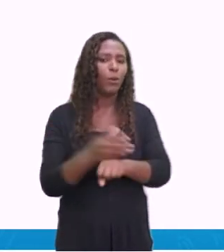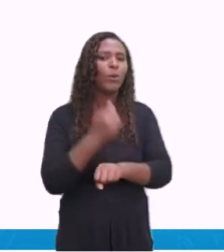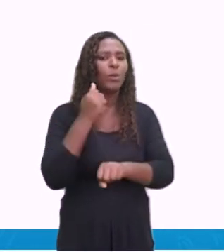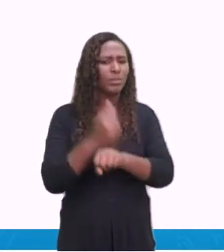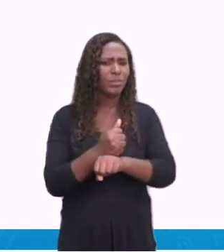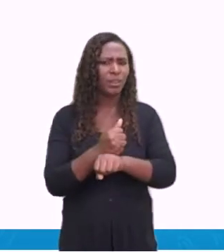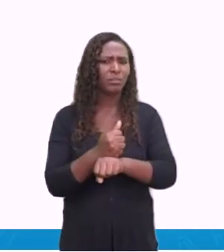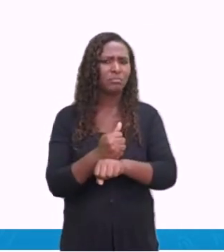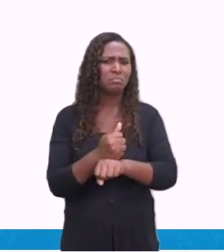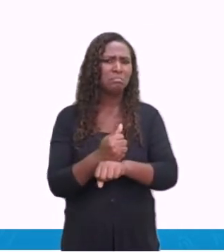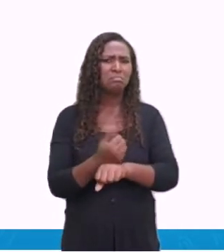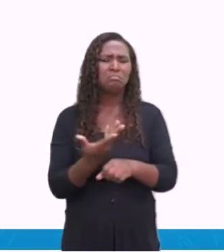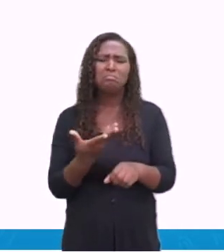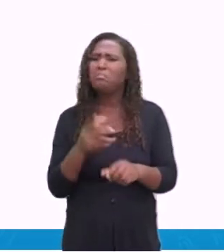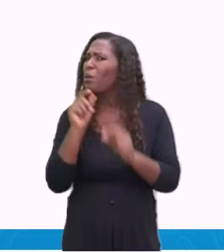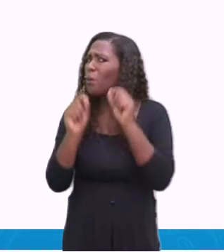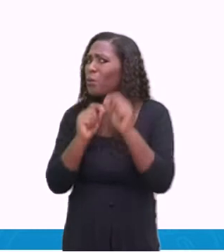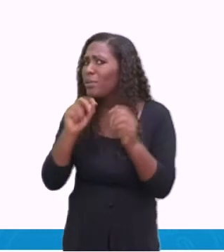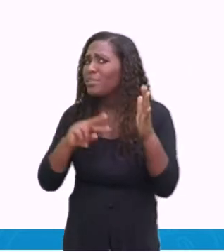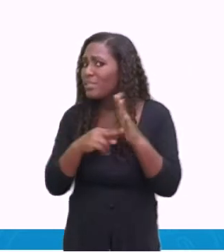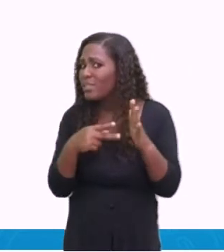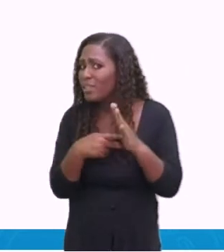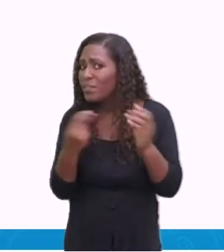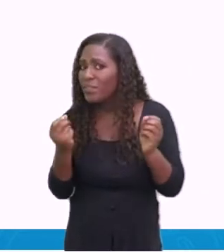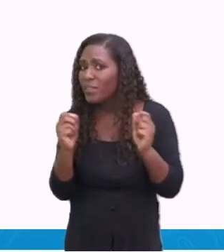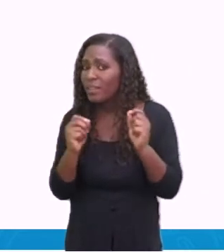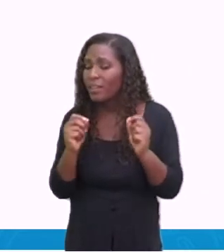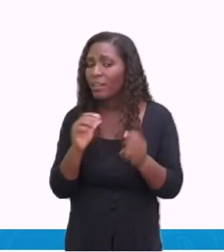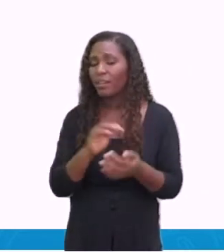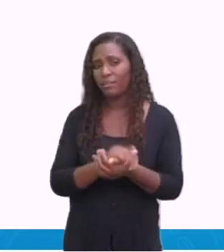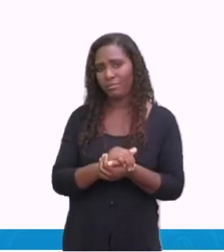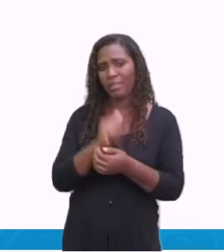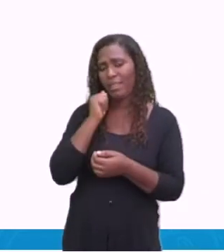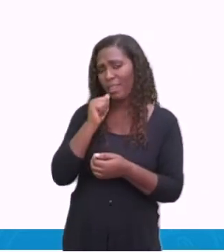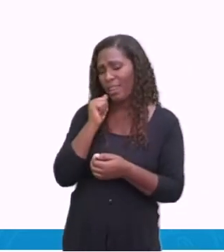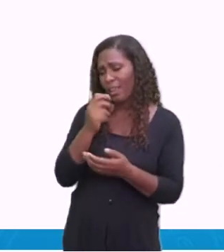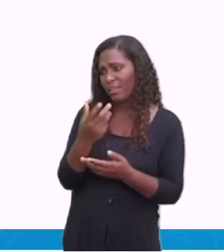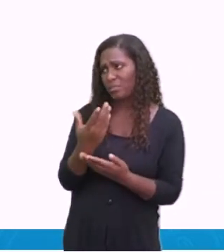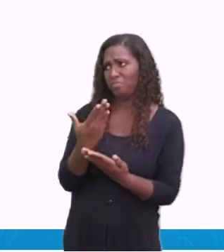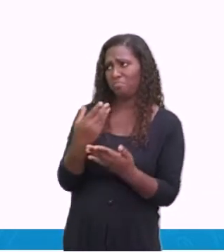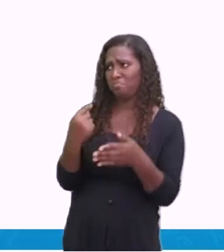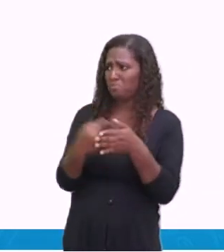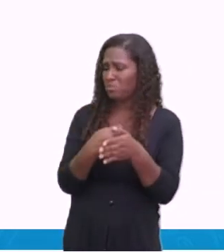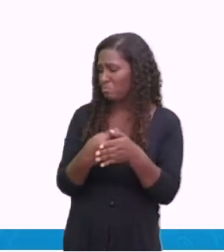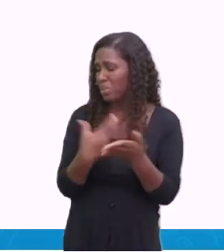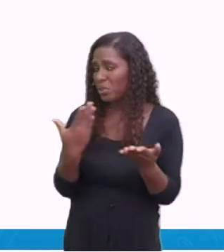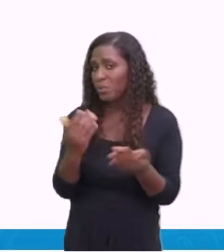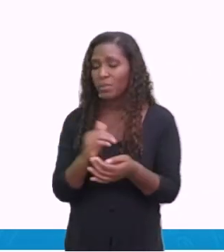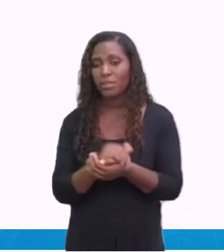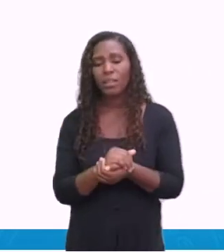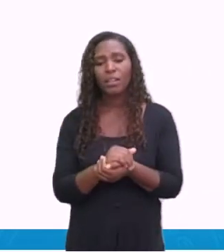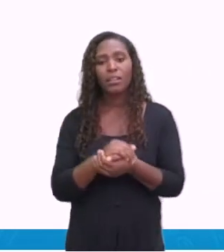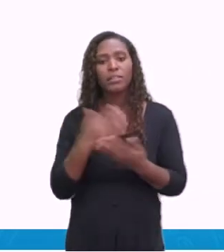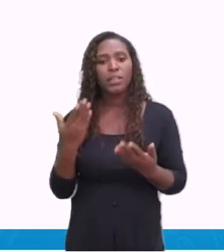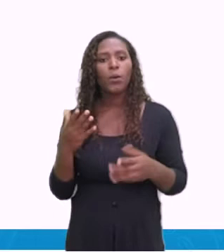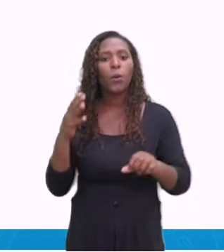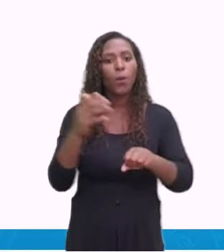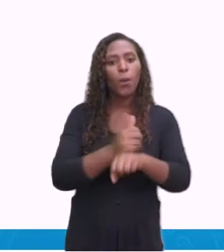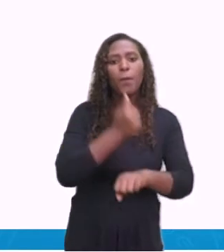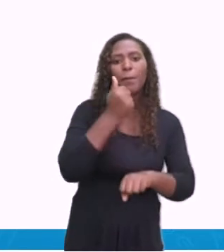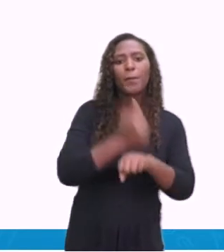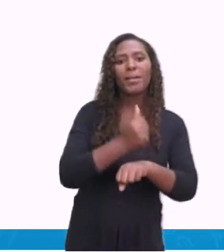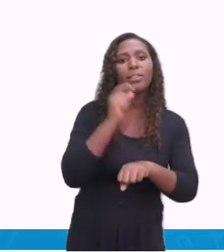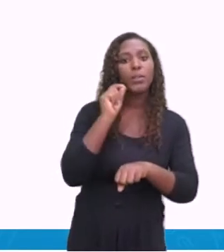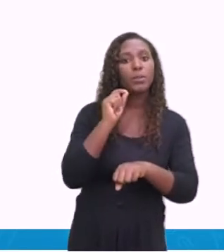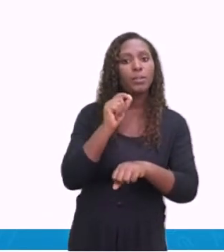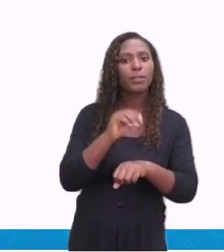O que é este pacto, Andresa? O pacto era a colônia mandava